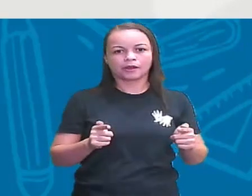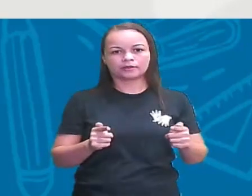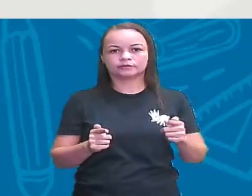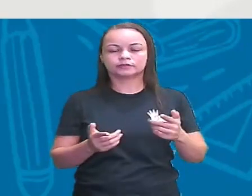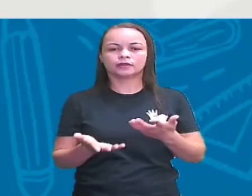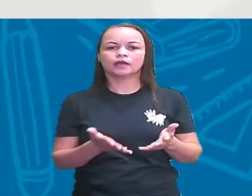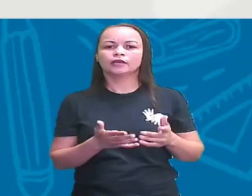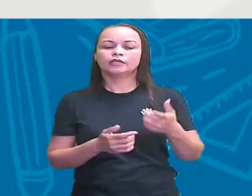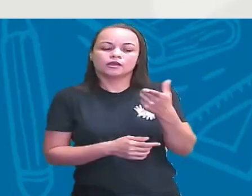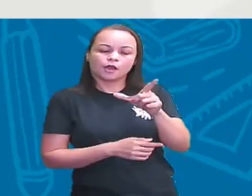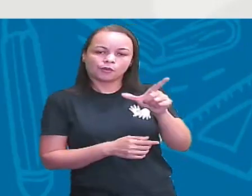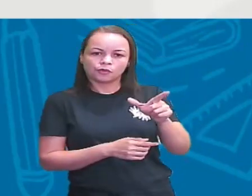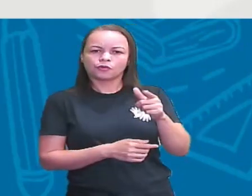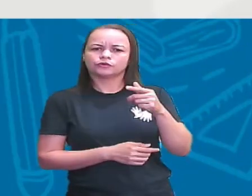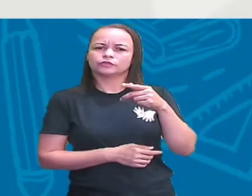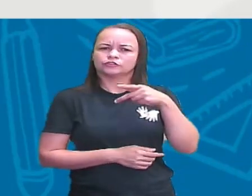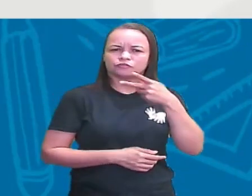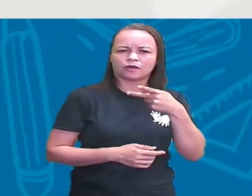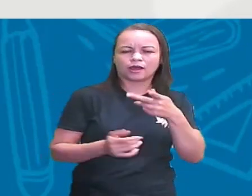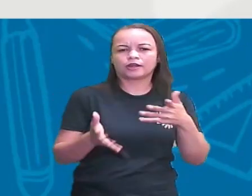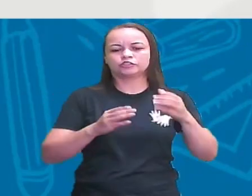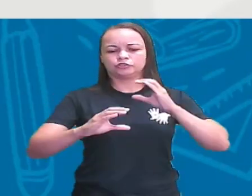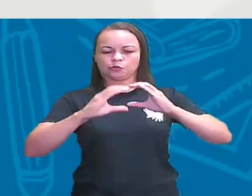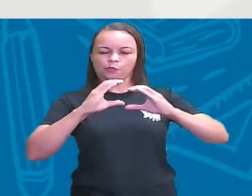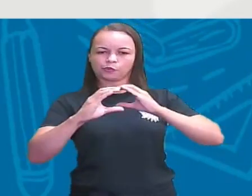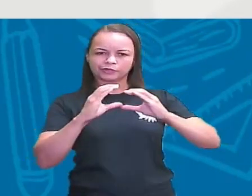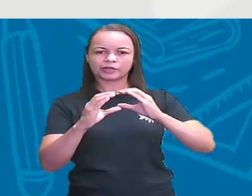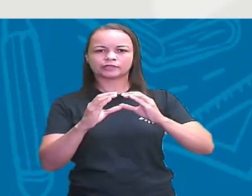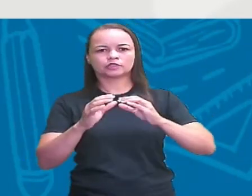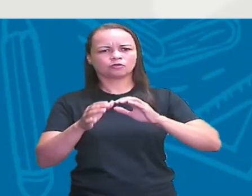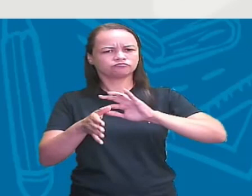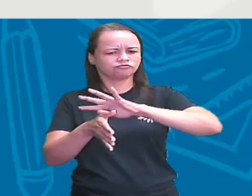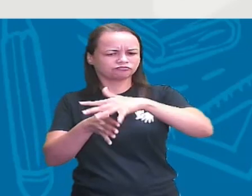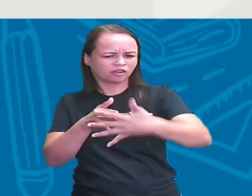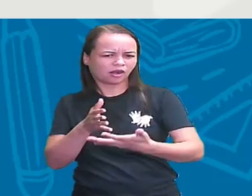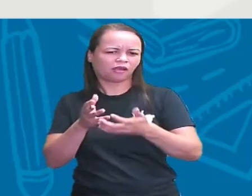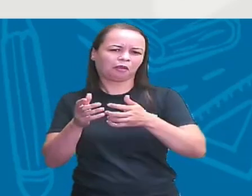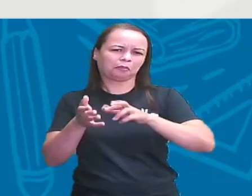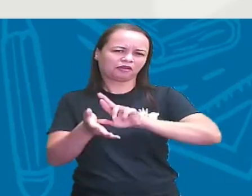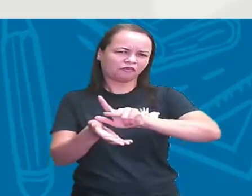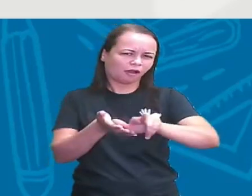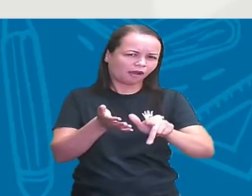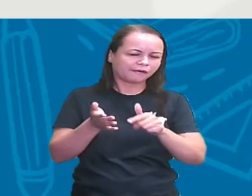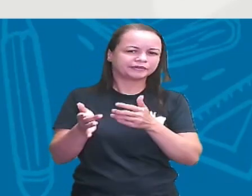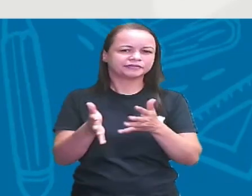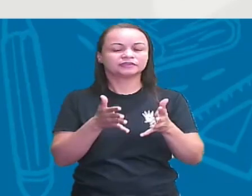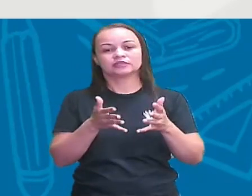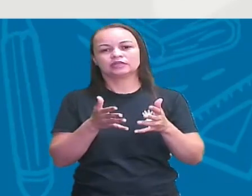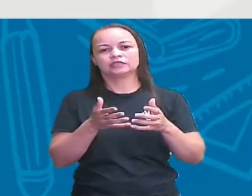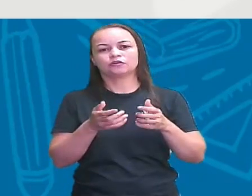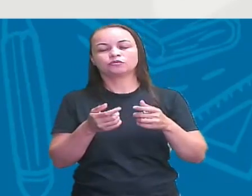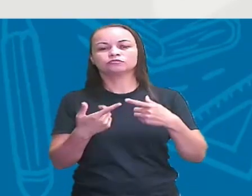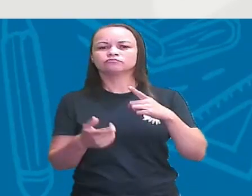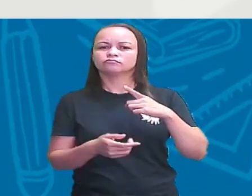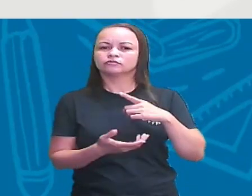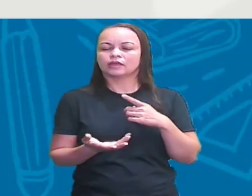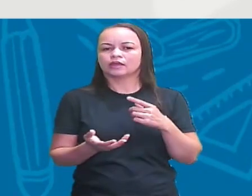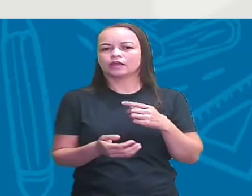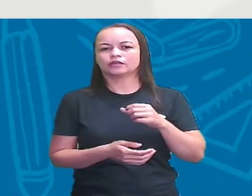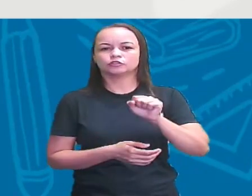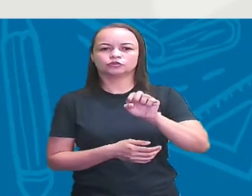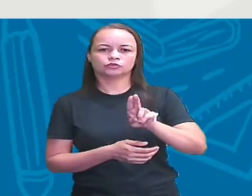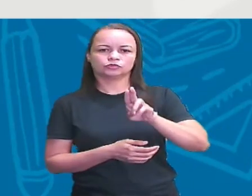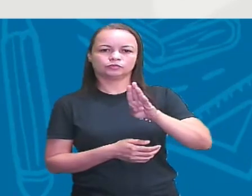há outros falares, há outras formas de comunicação que são subversivos, não é?